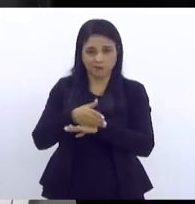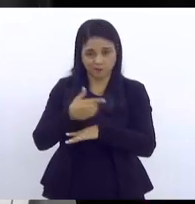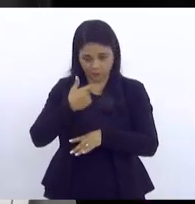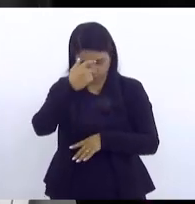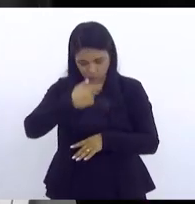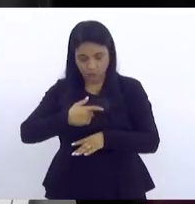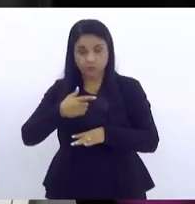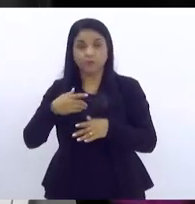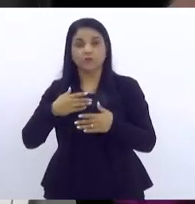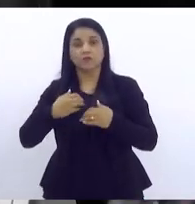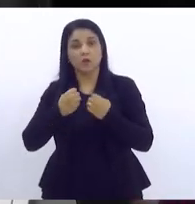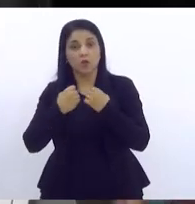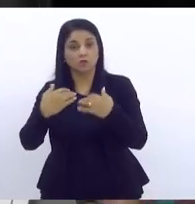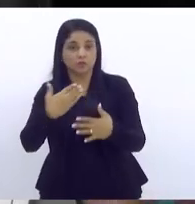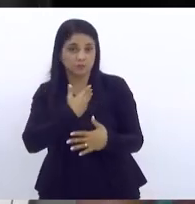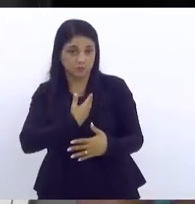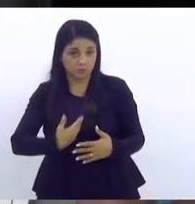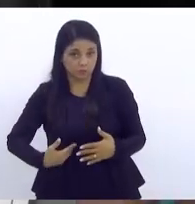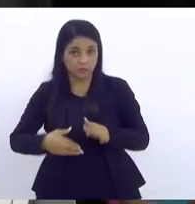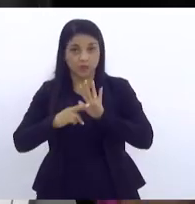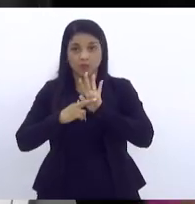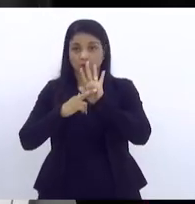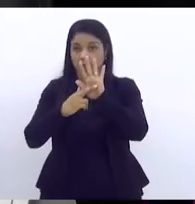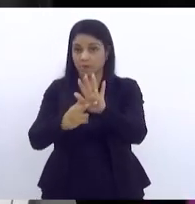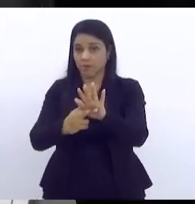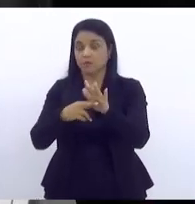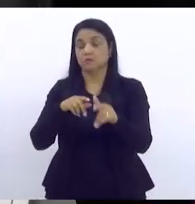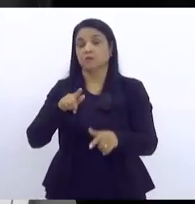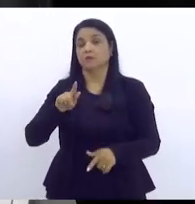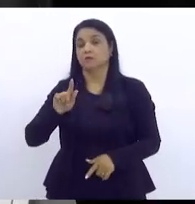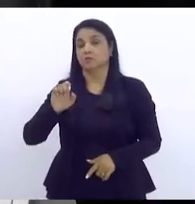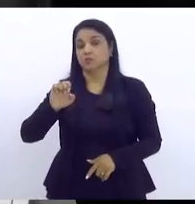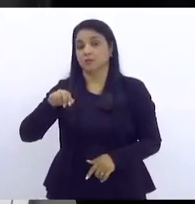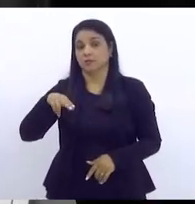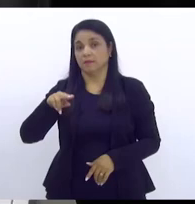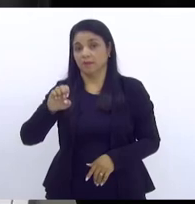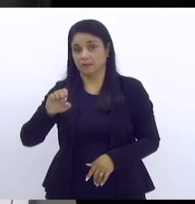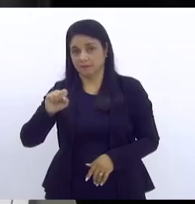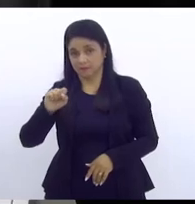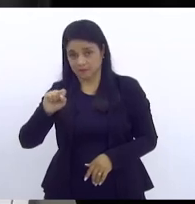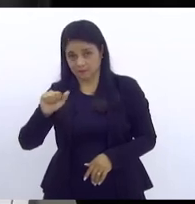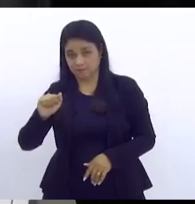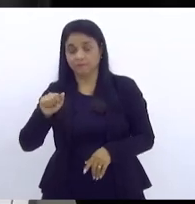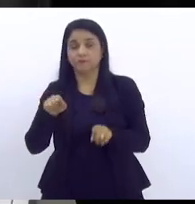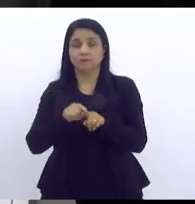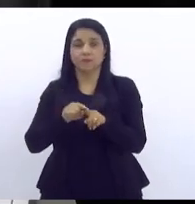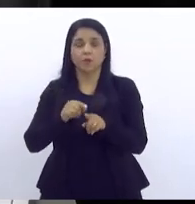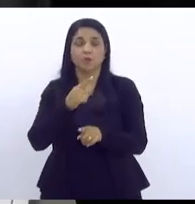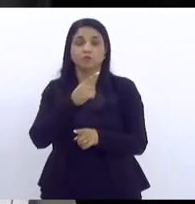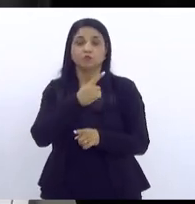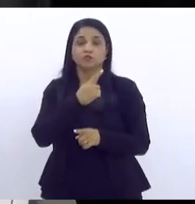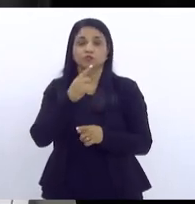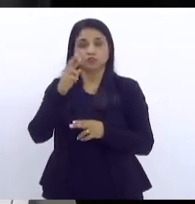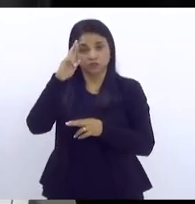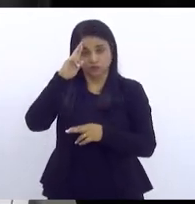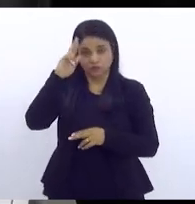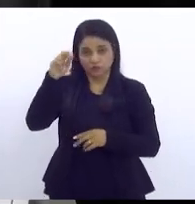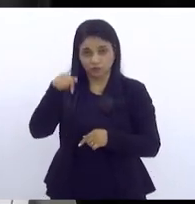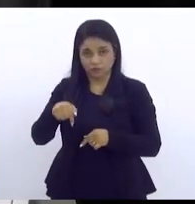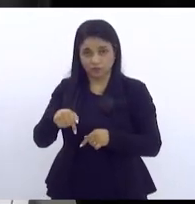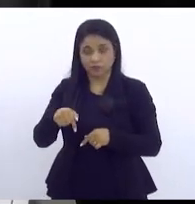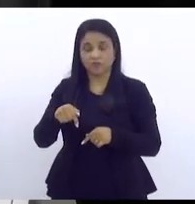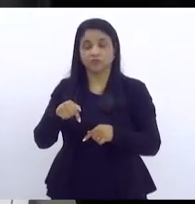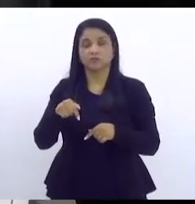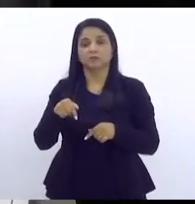participo de muitas audiências públicas aí representando a a a agência enquanto eh gerente da câmara técnica de